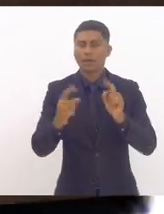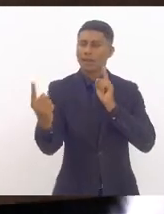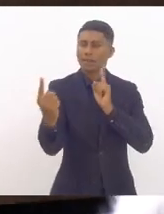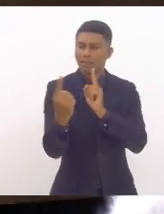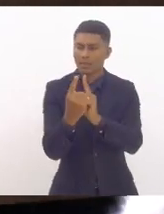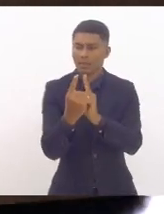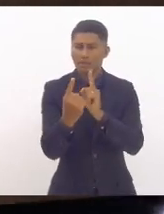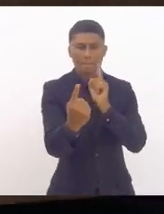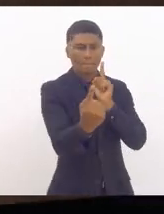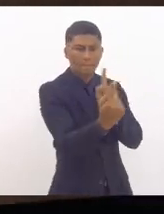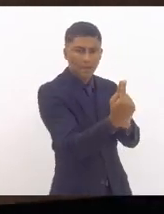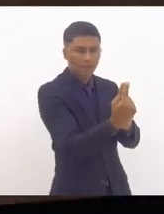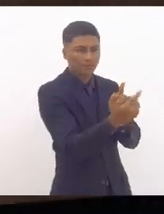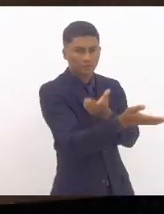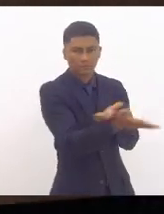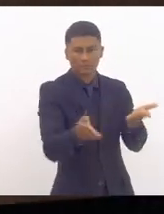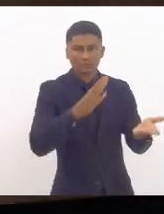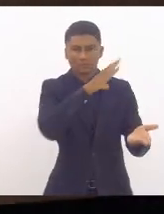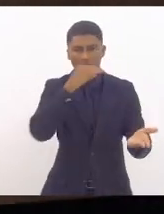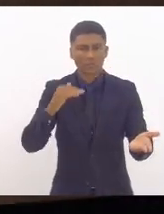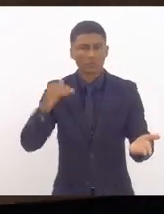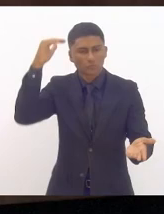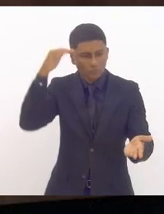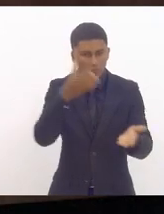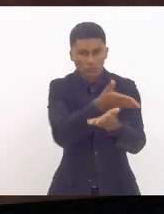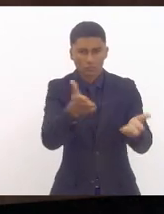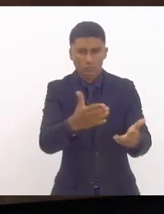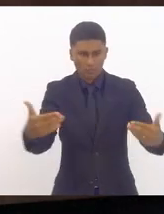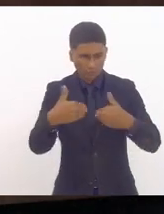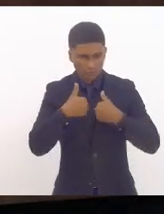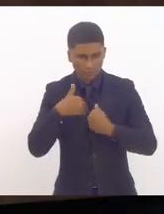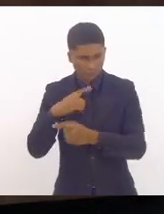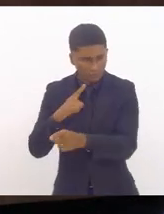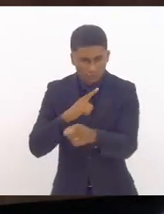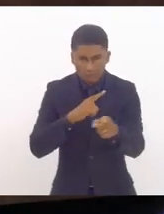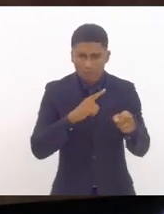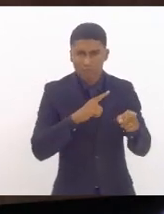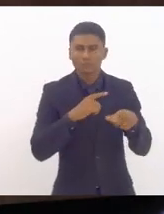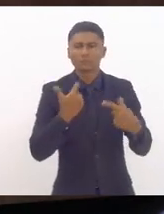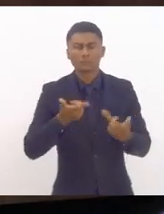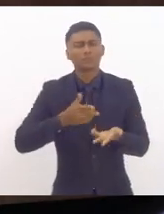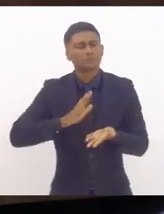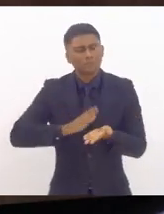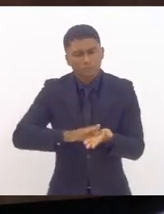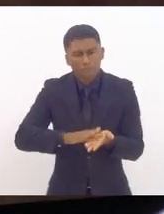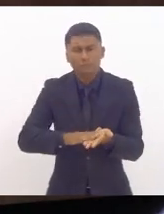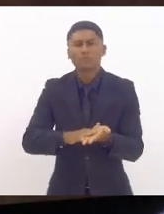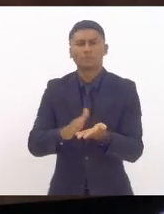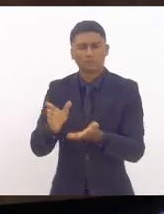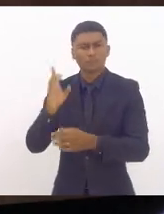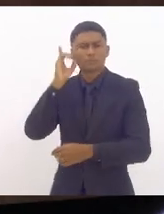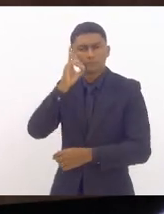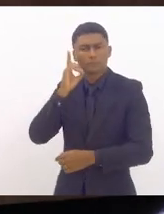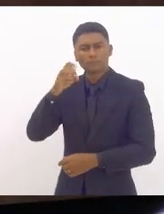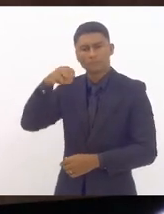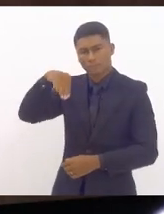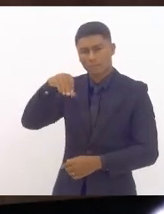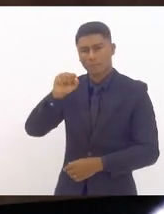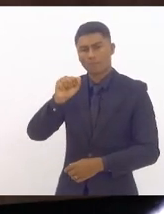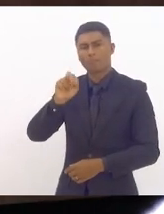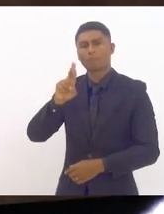com transtorno do espectro autista. Parabenizar mais uma vez a deputada Marta Rocha